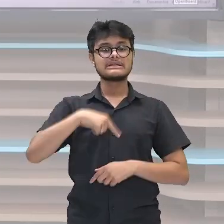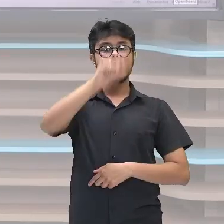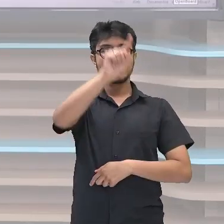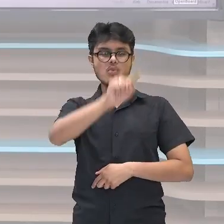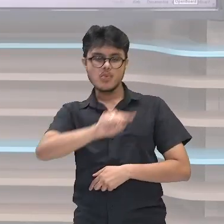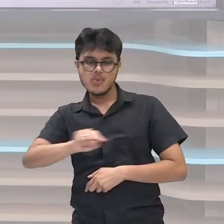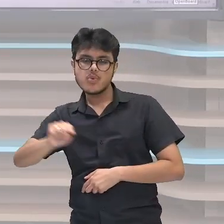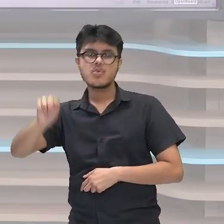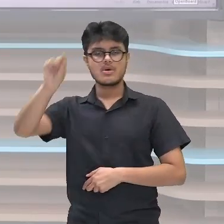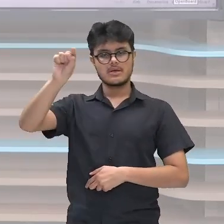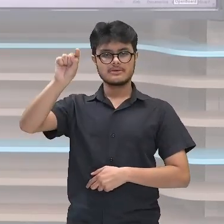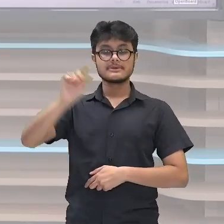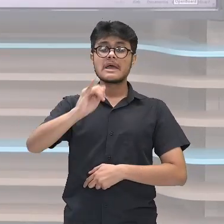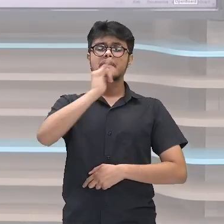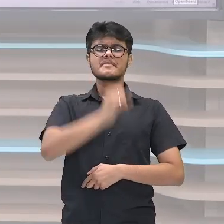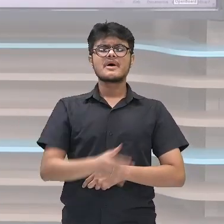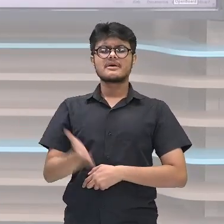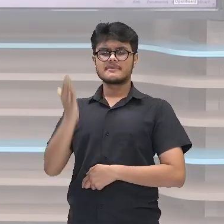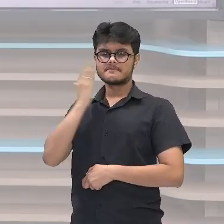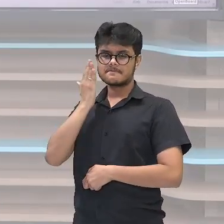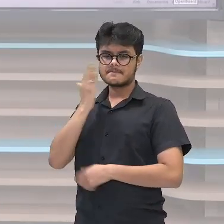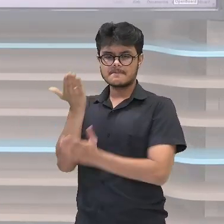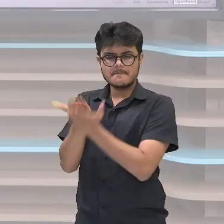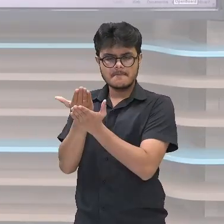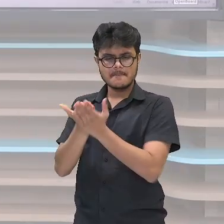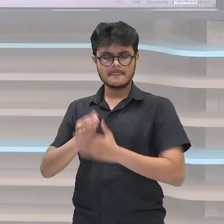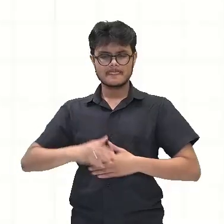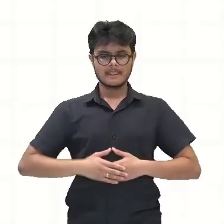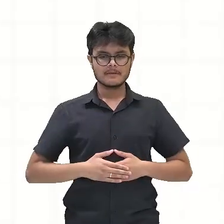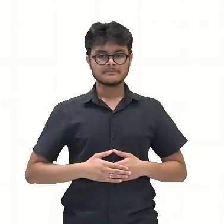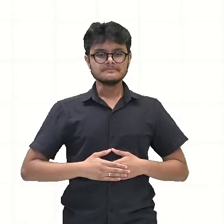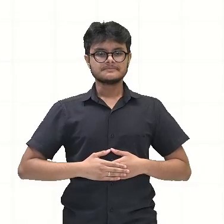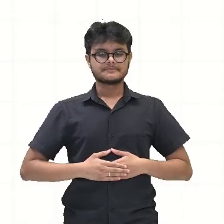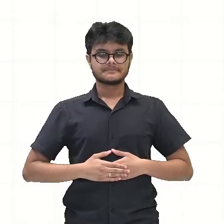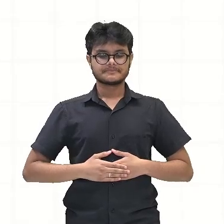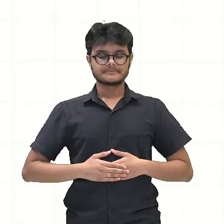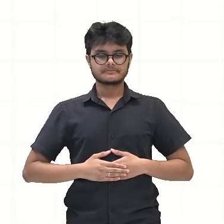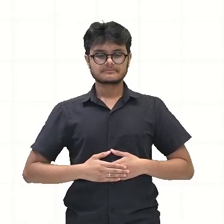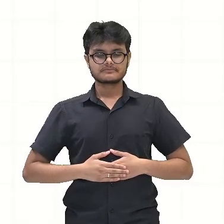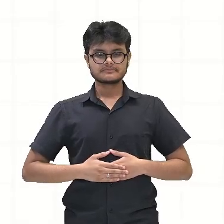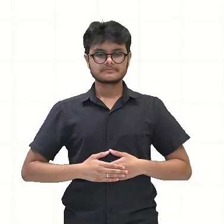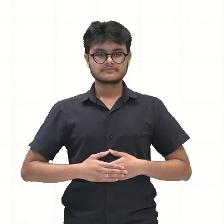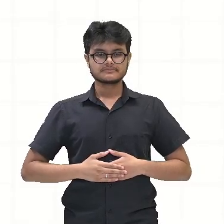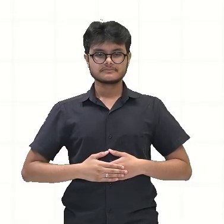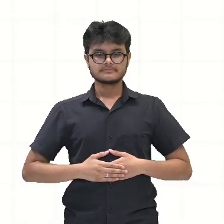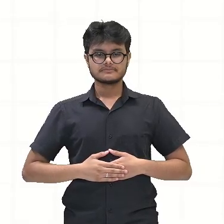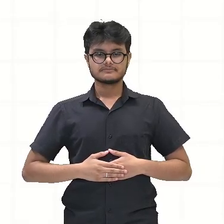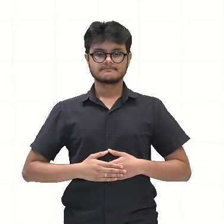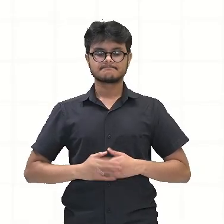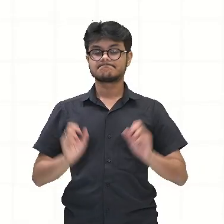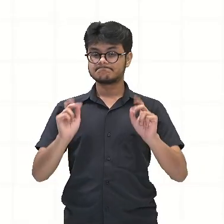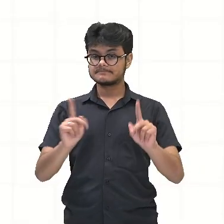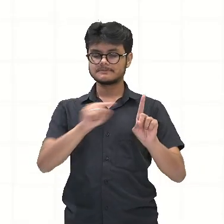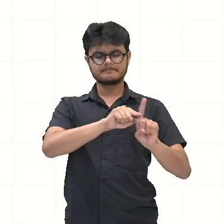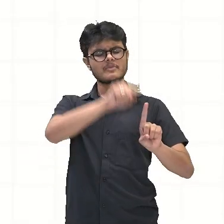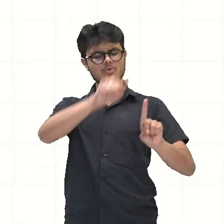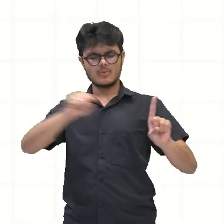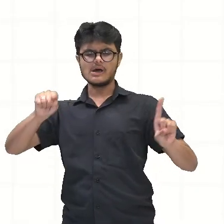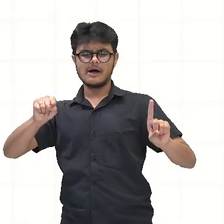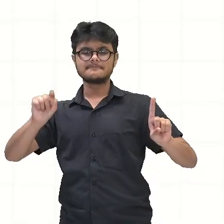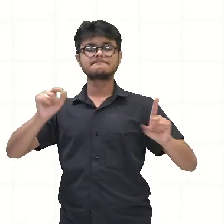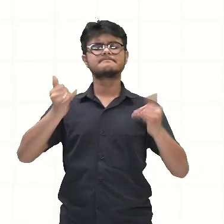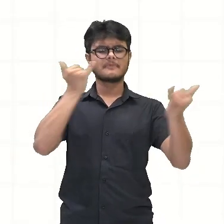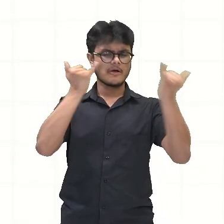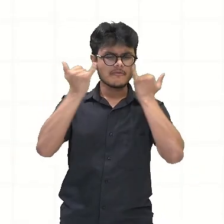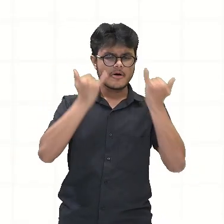de parábola. Então, vamos conhecer um pouco mais sobre ela? Acompanhe comigo na tela. Então, o gráfico de uma função